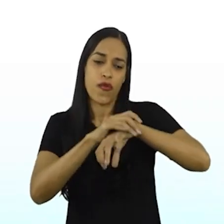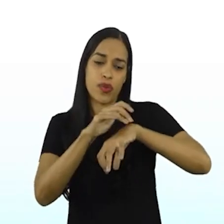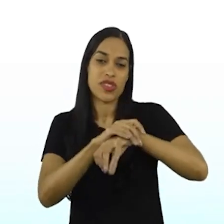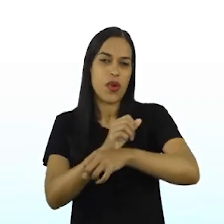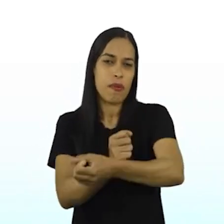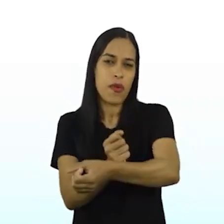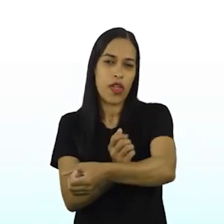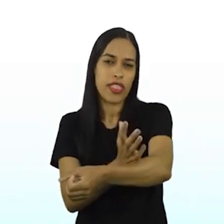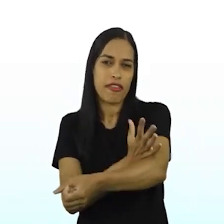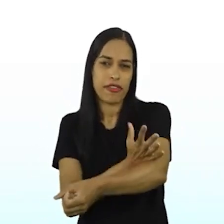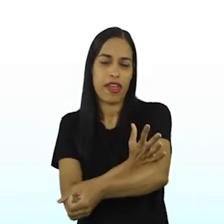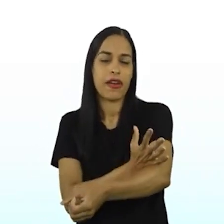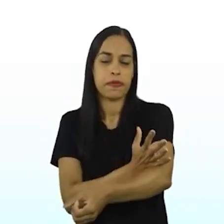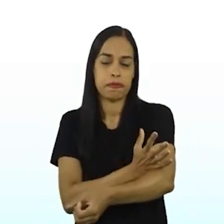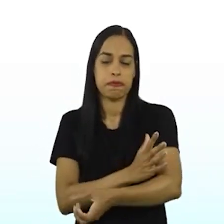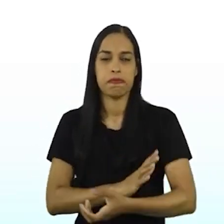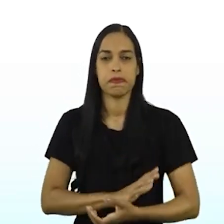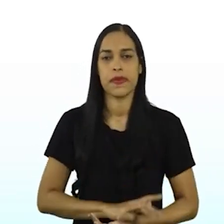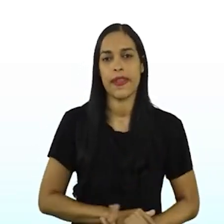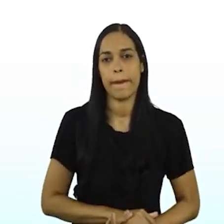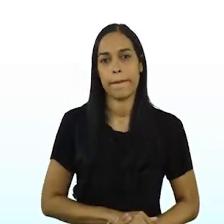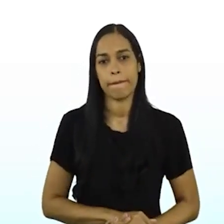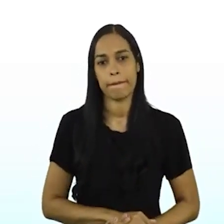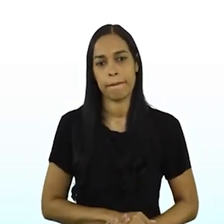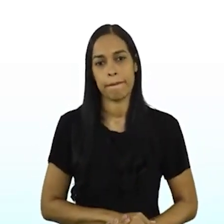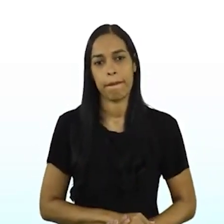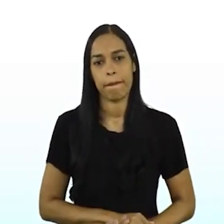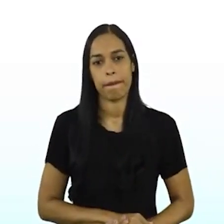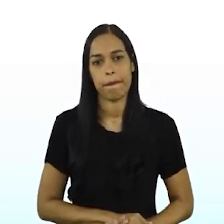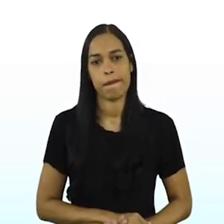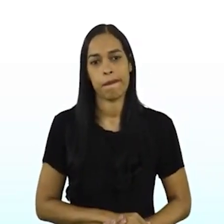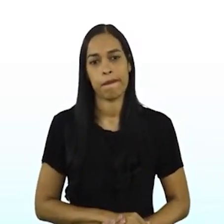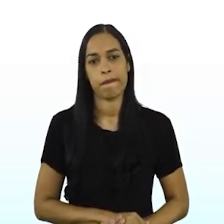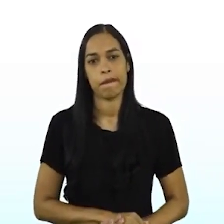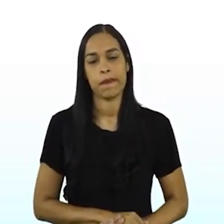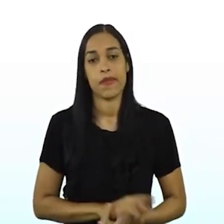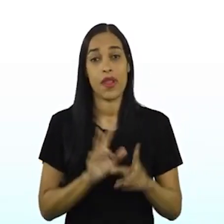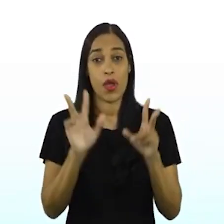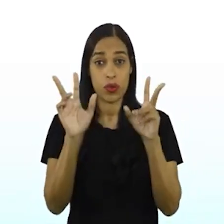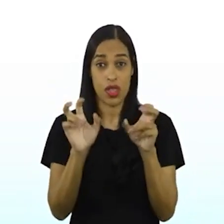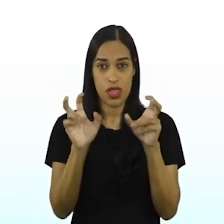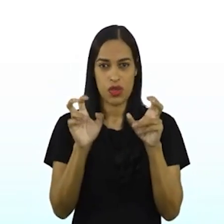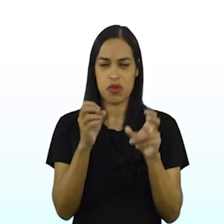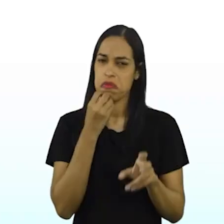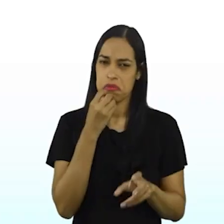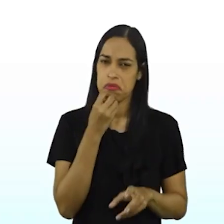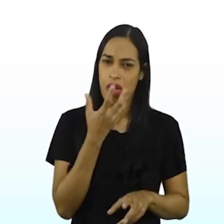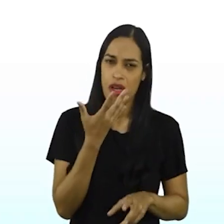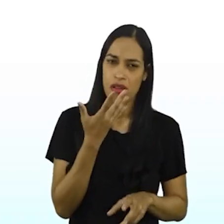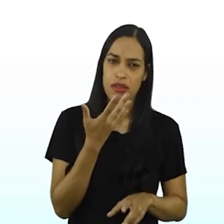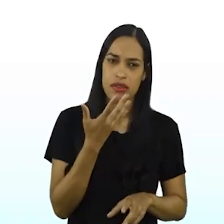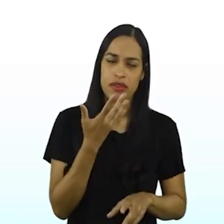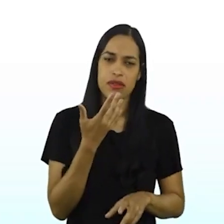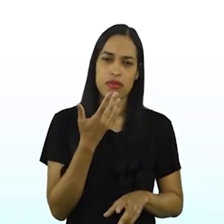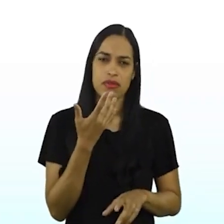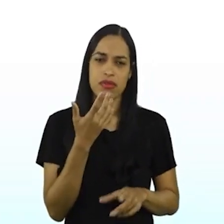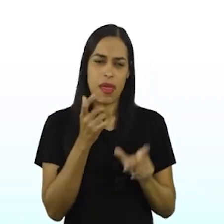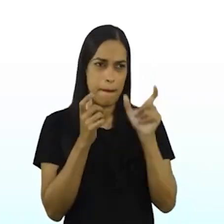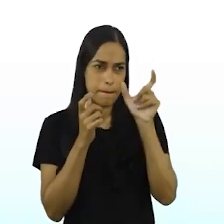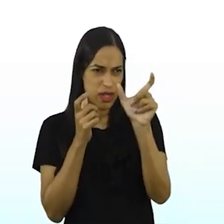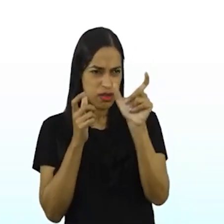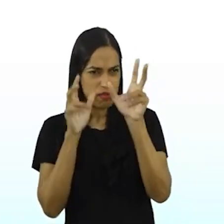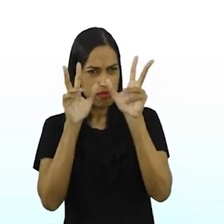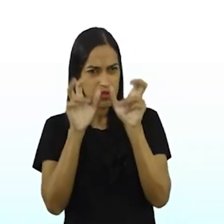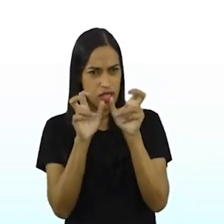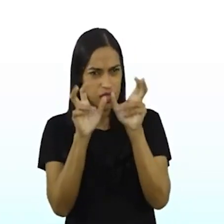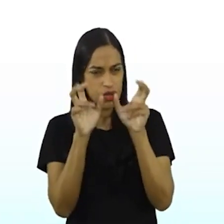função expressiva. Não é? Dá uma olhada lá. O título é Ainda Bem.